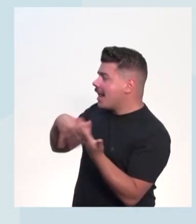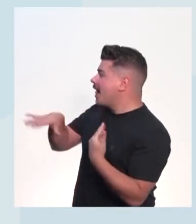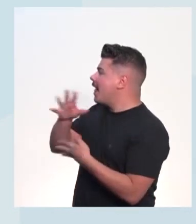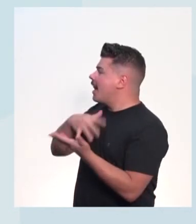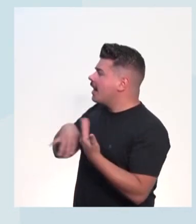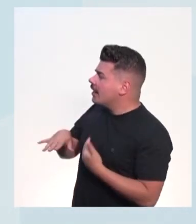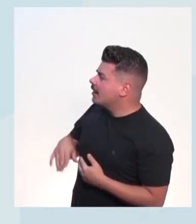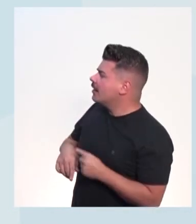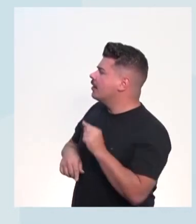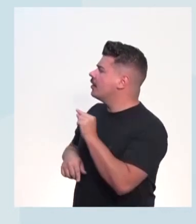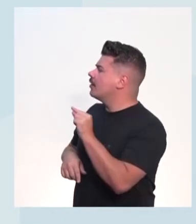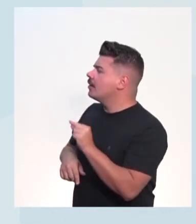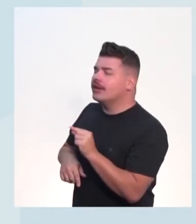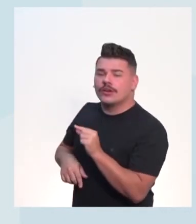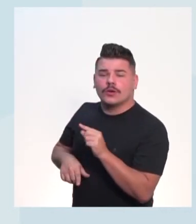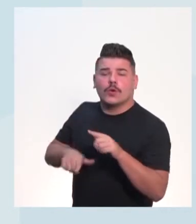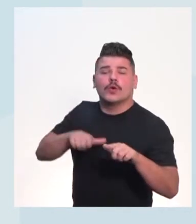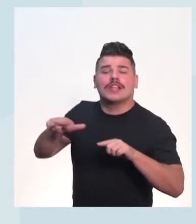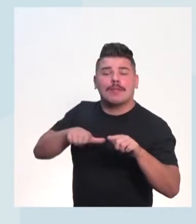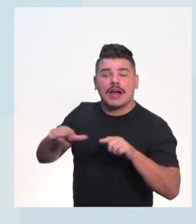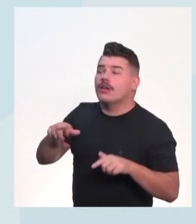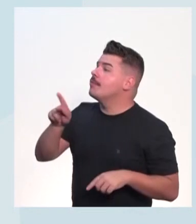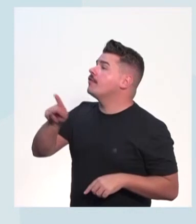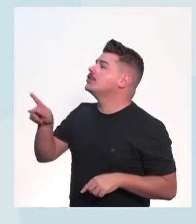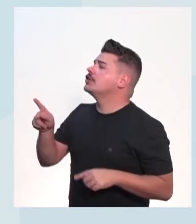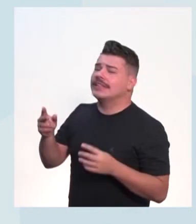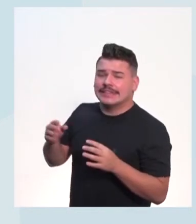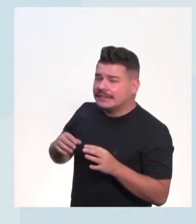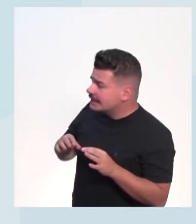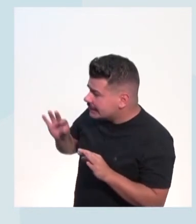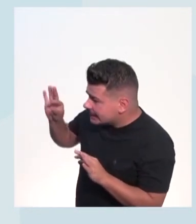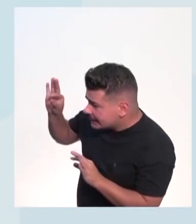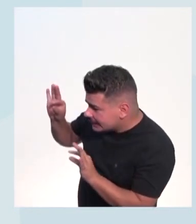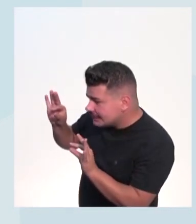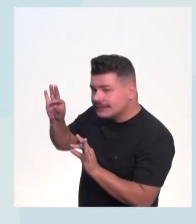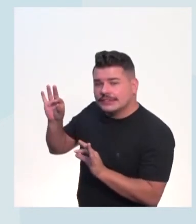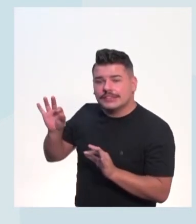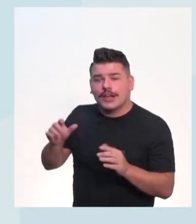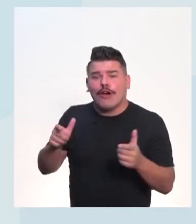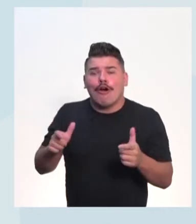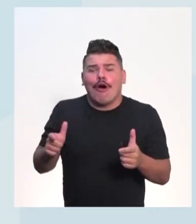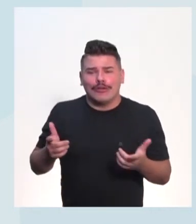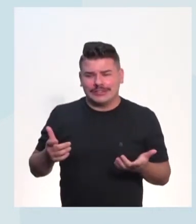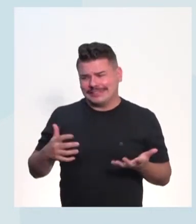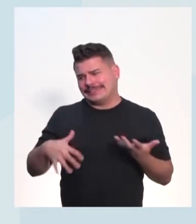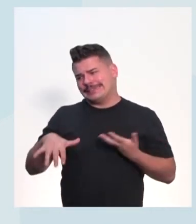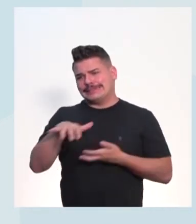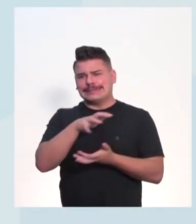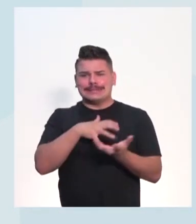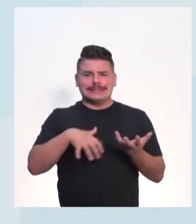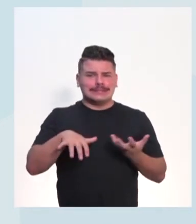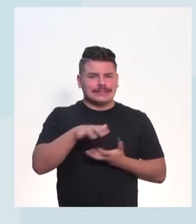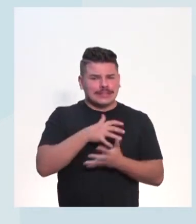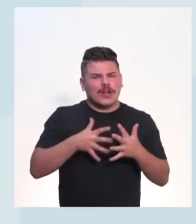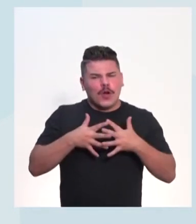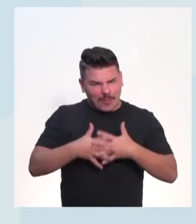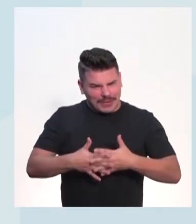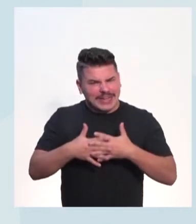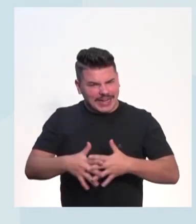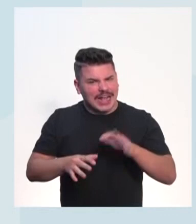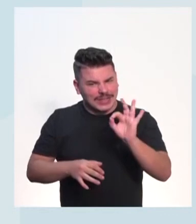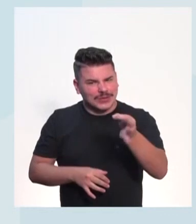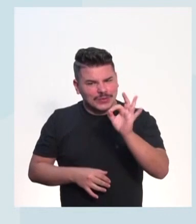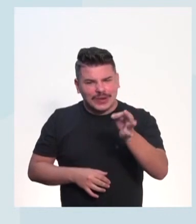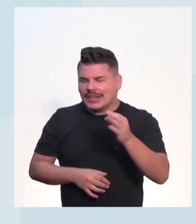está o trabalho que o professor de história passou para a gente, que a gente deveria fazer. Fica muito complicado a